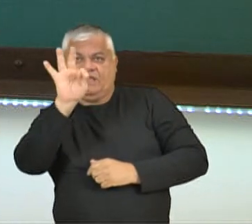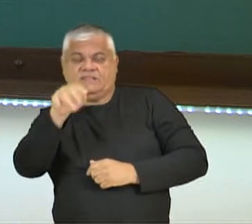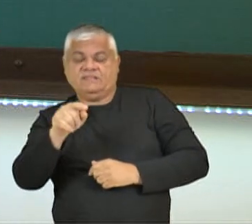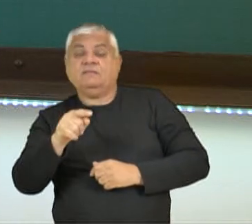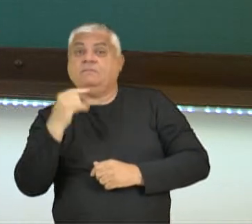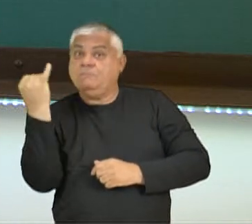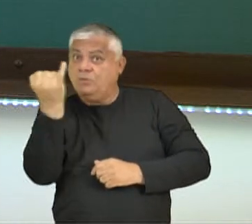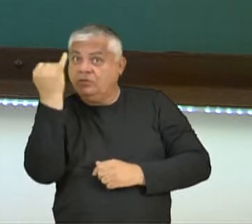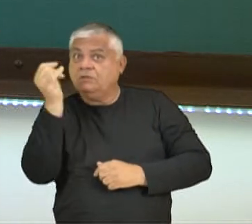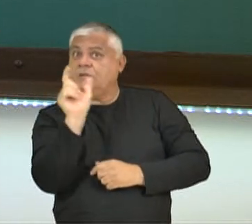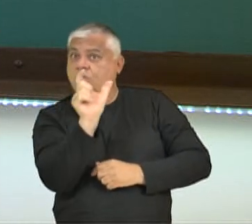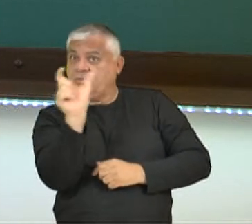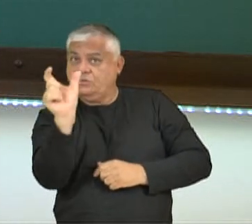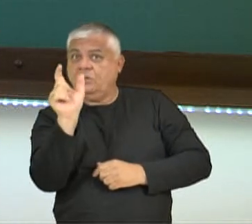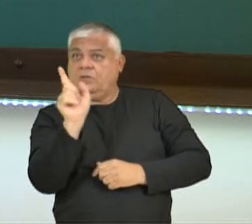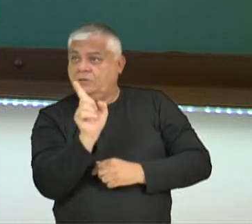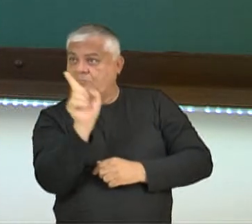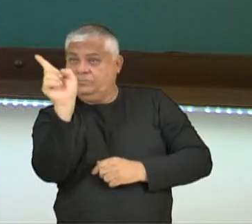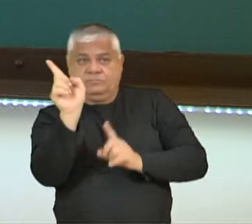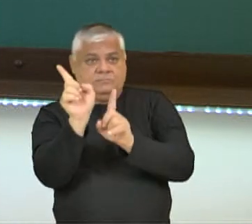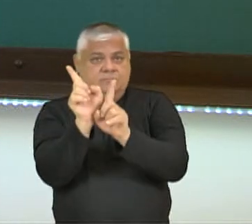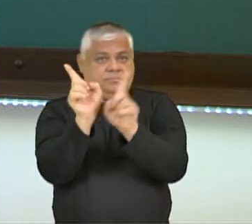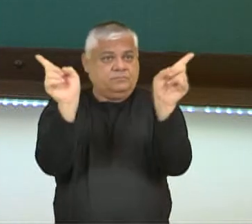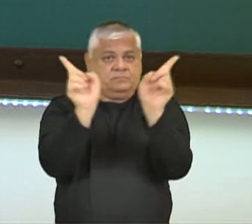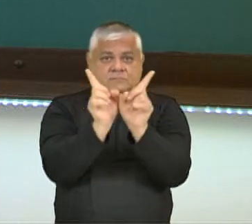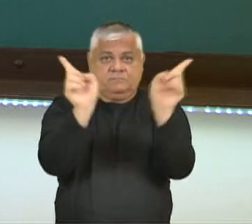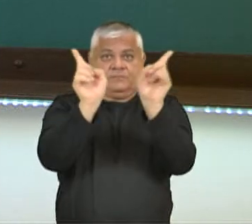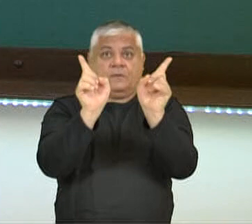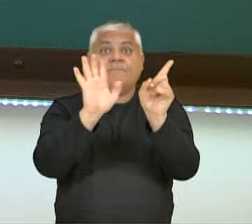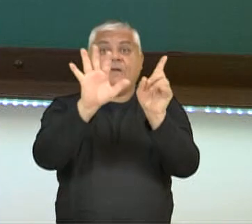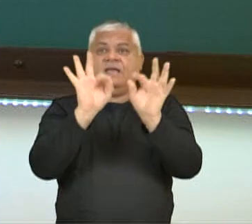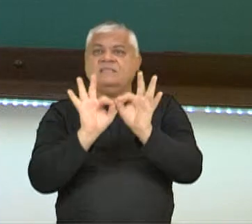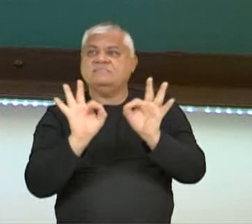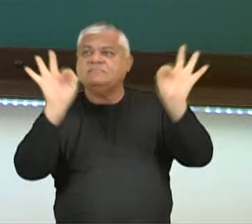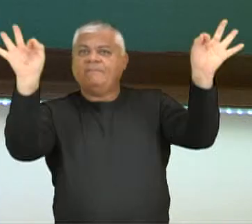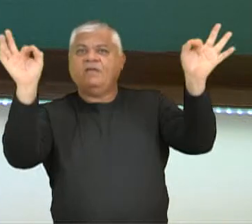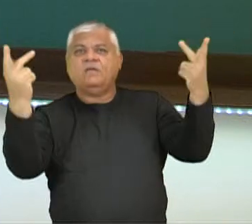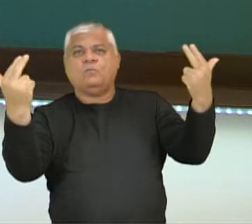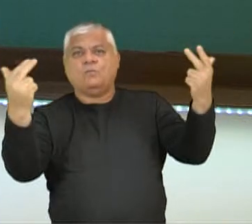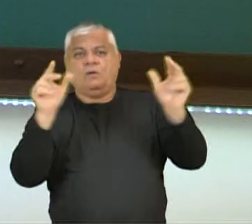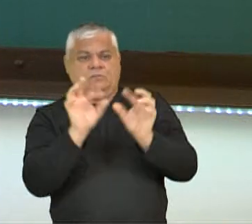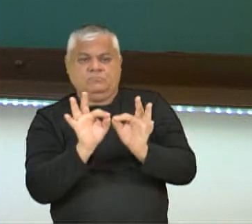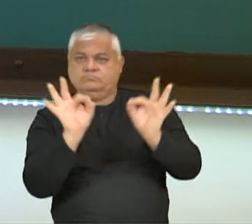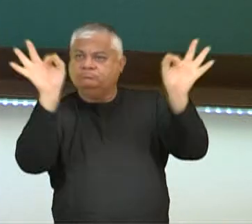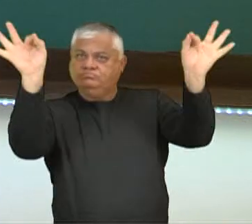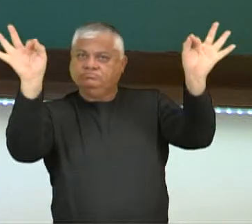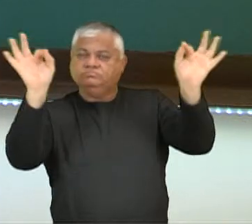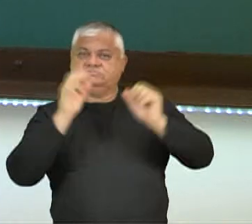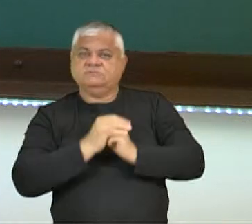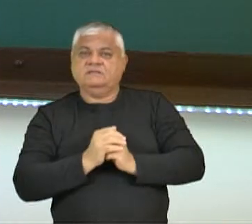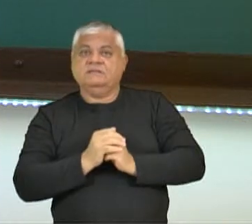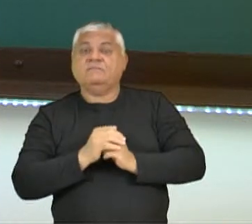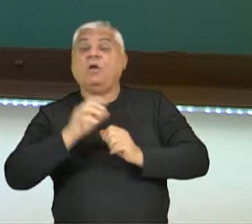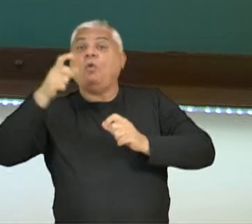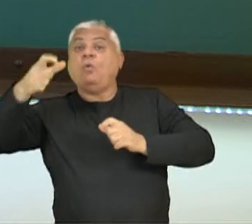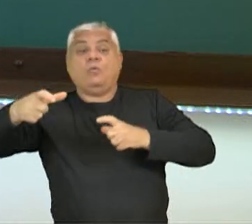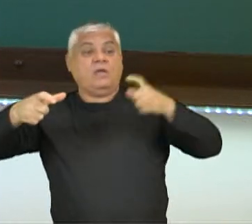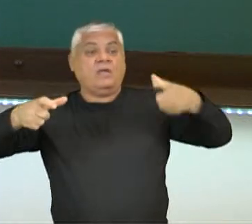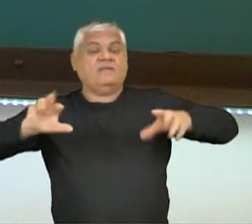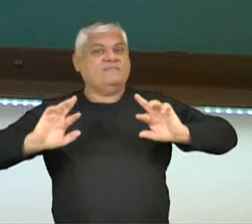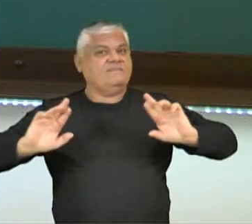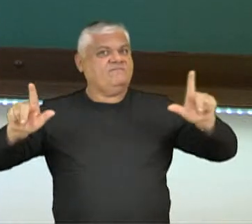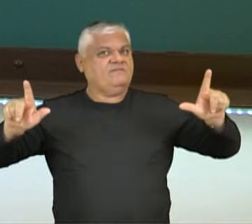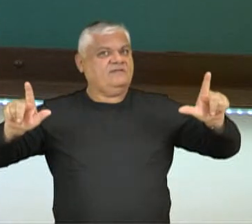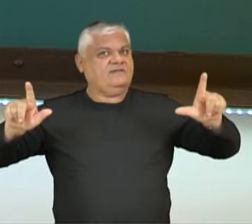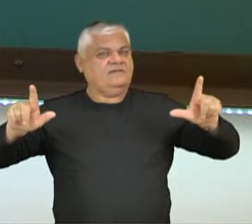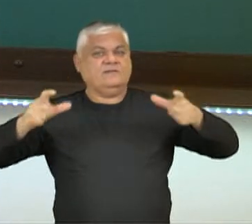importa. Um está de um lado, o outro está do outro. Então, por isso que eu não posso dizer que eles são iguais, porque estão em locais diferentes,